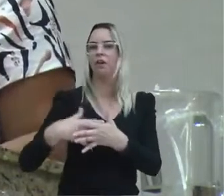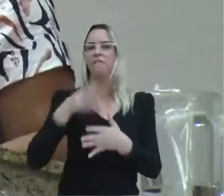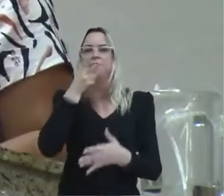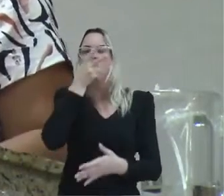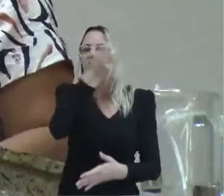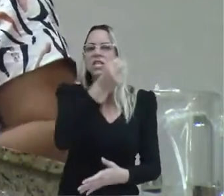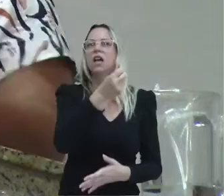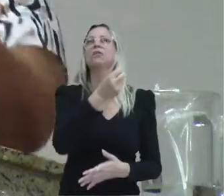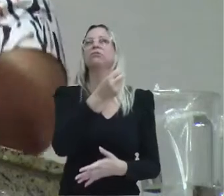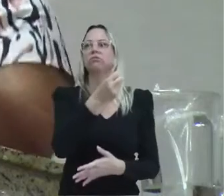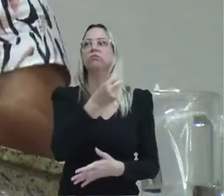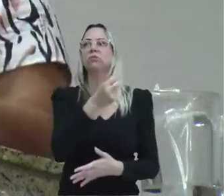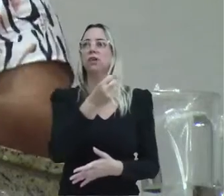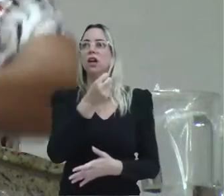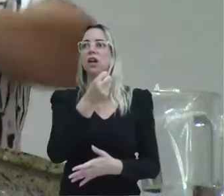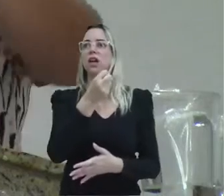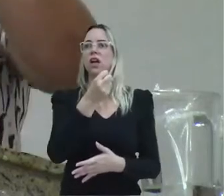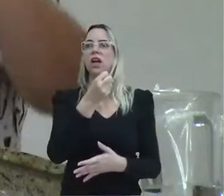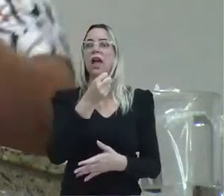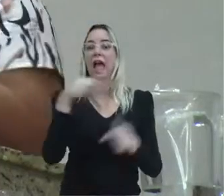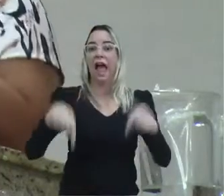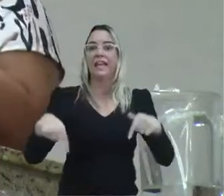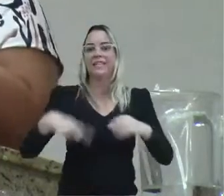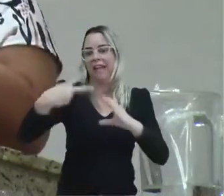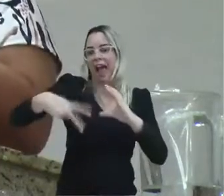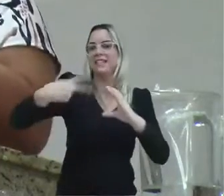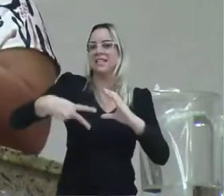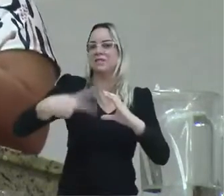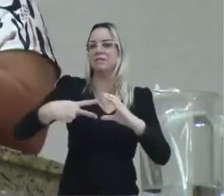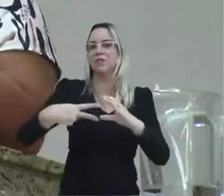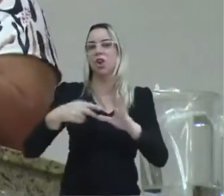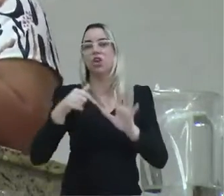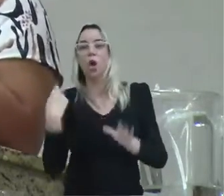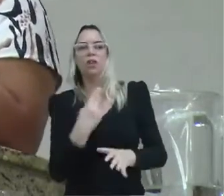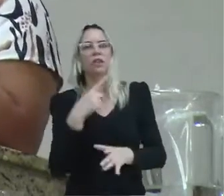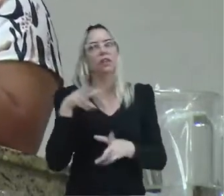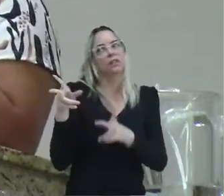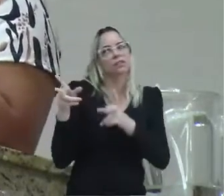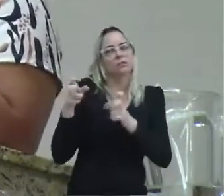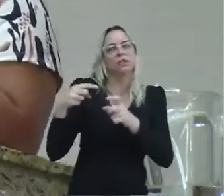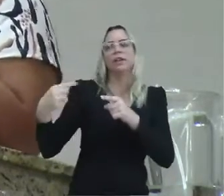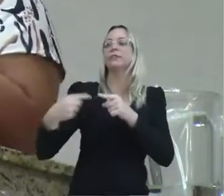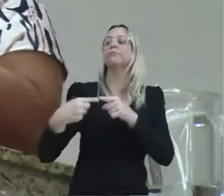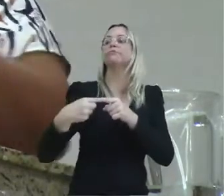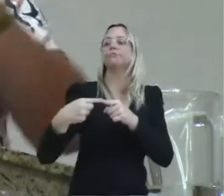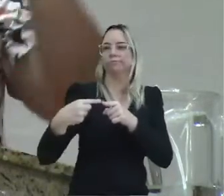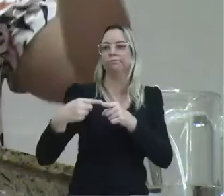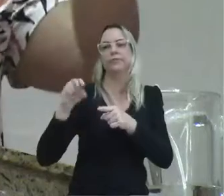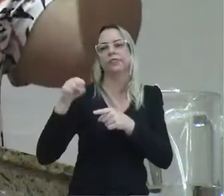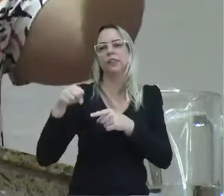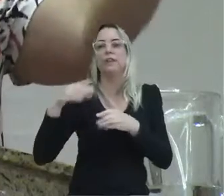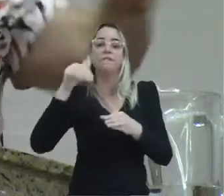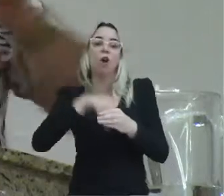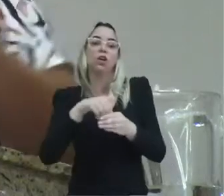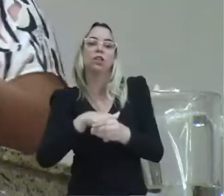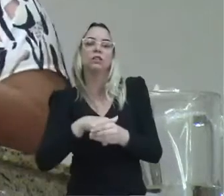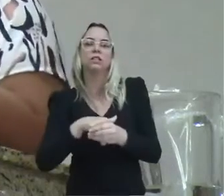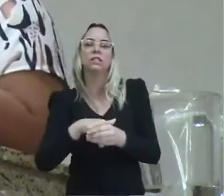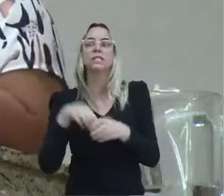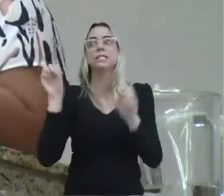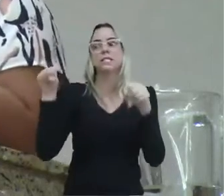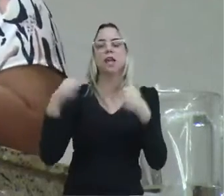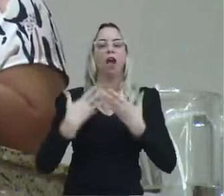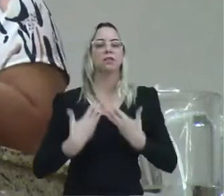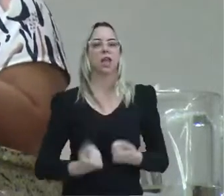vamos abrir mão. E essa casa, até concordamos que cada um e cada uma vote